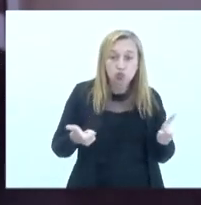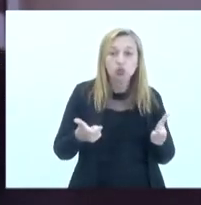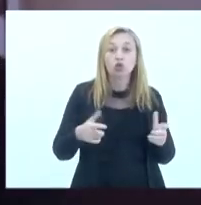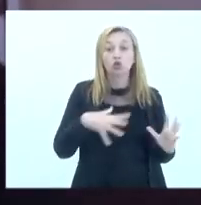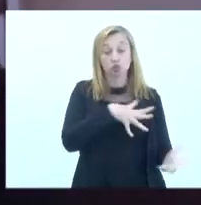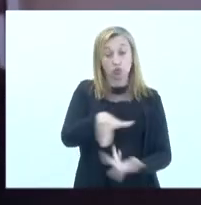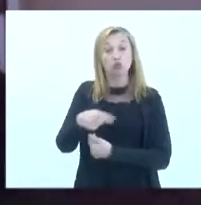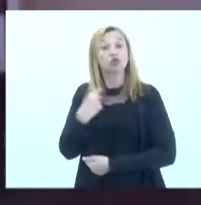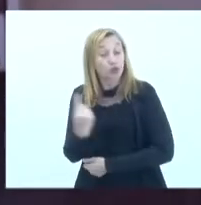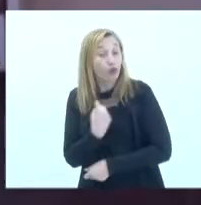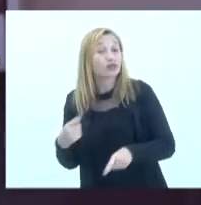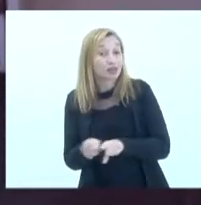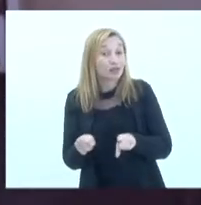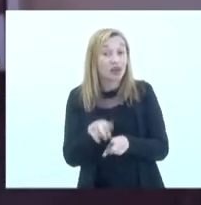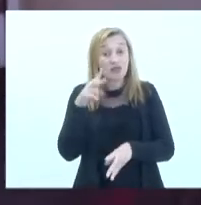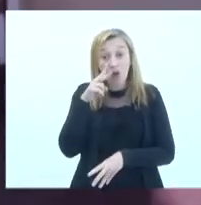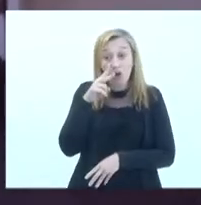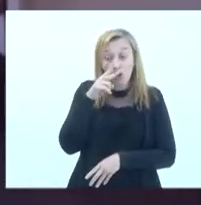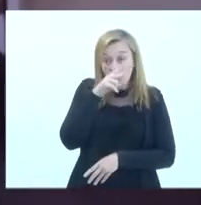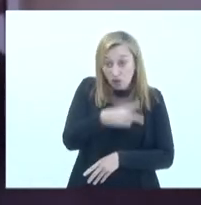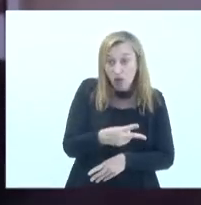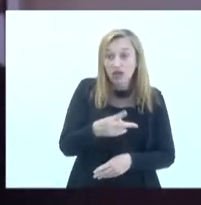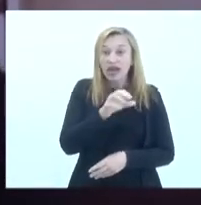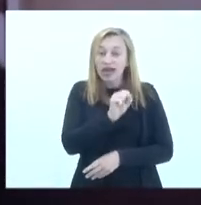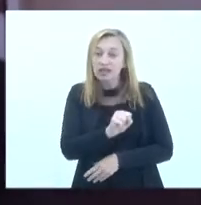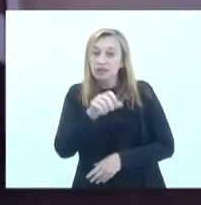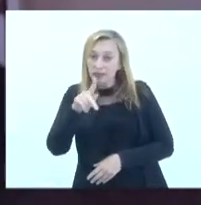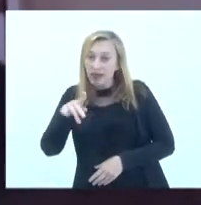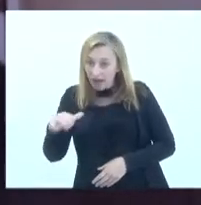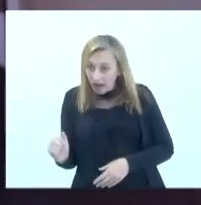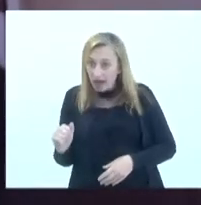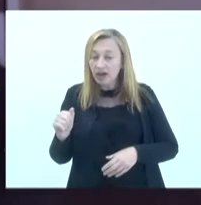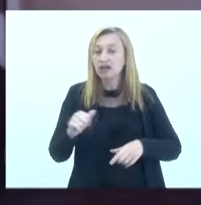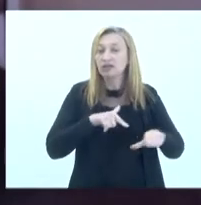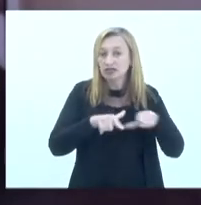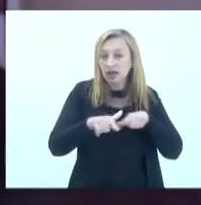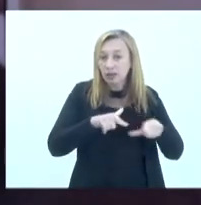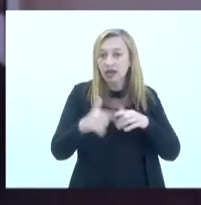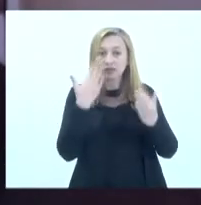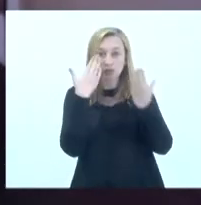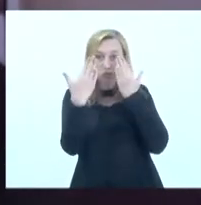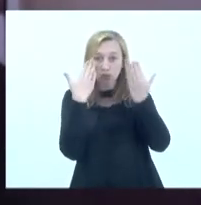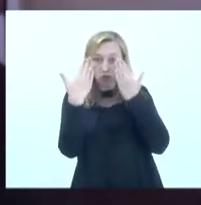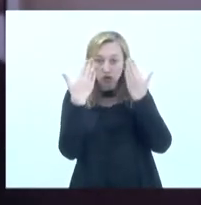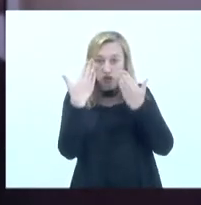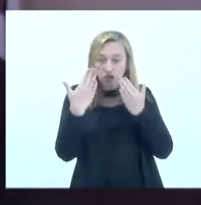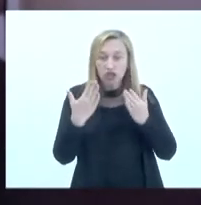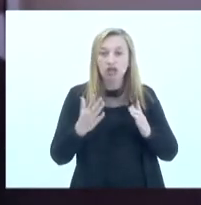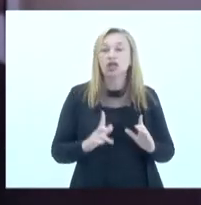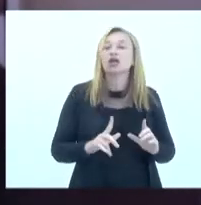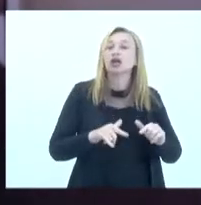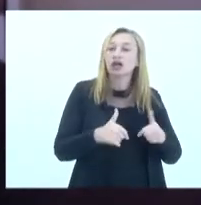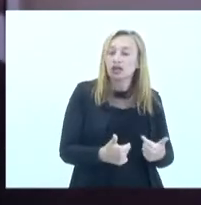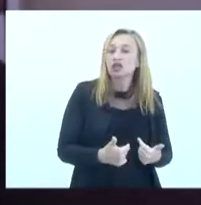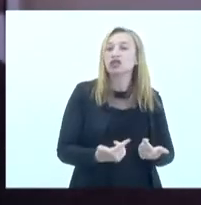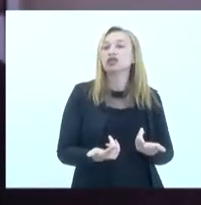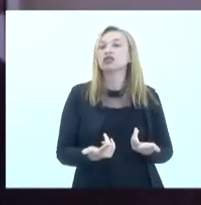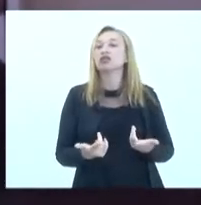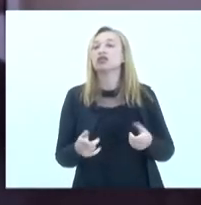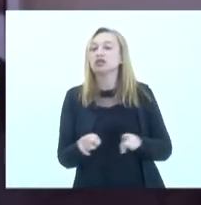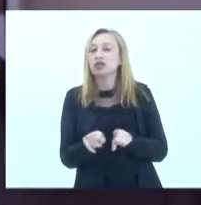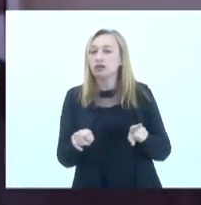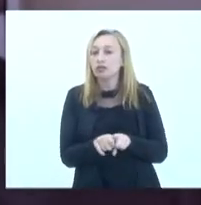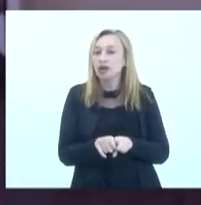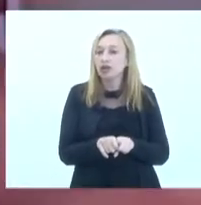também, então nós temos aqui o fortalecimento do nosso SPA, que é o Serviço de Psicologia Aplicada, também o Núcleo